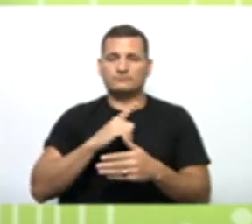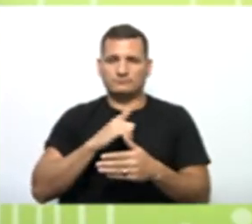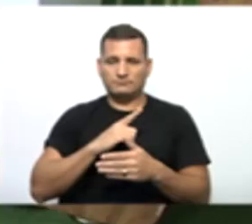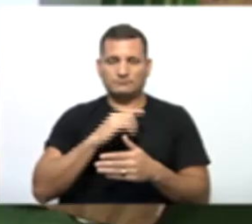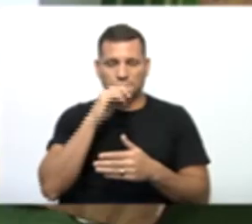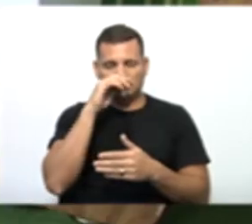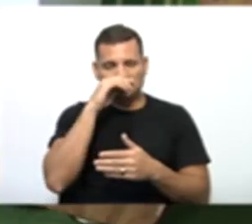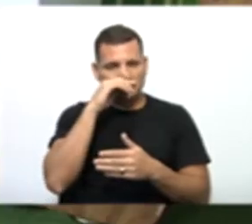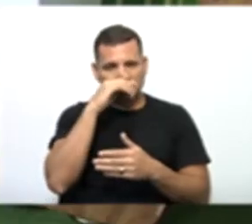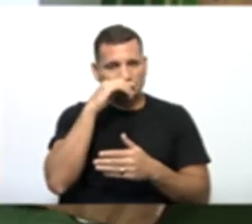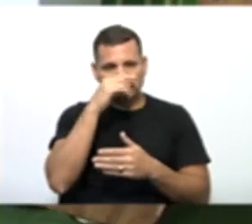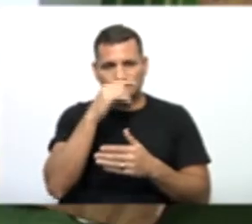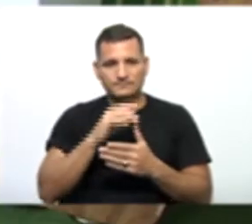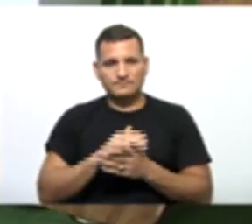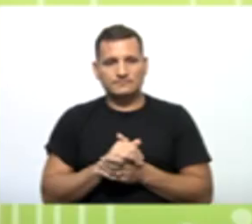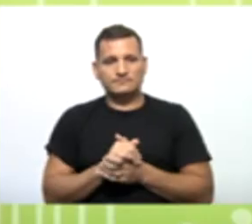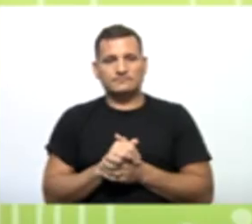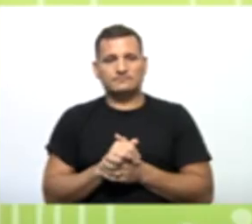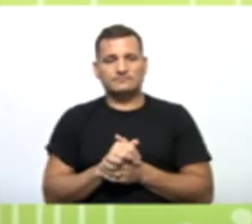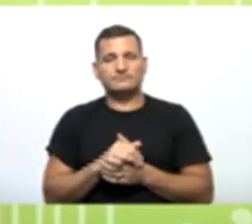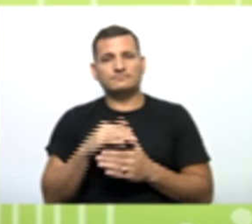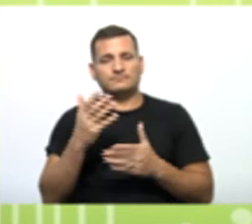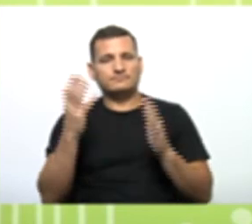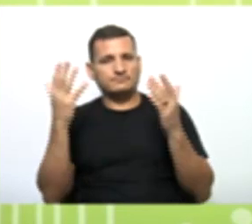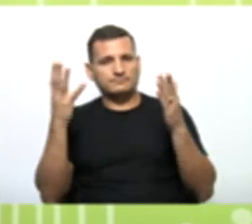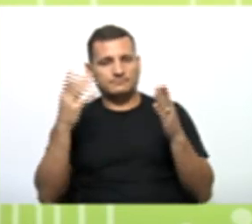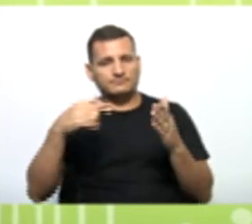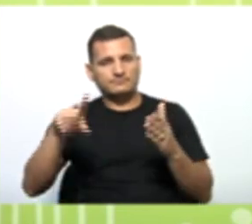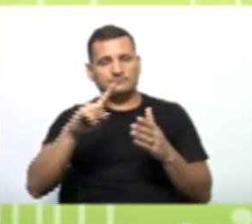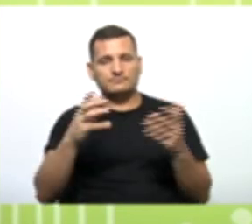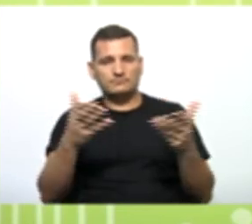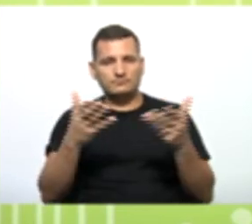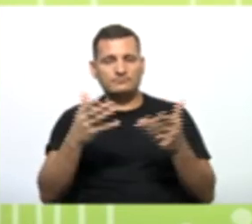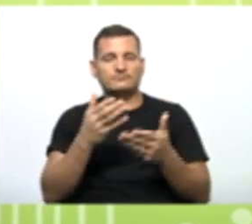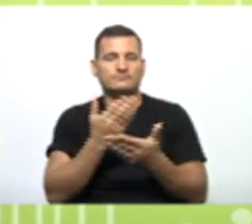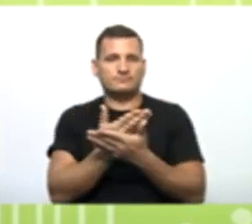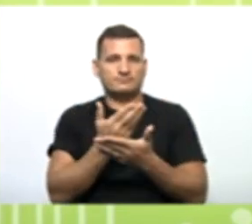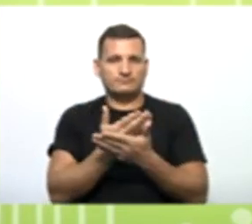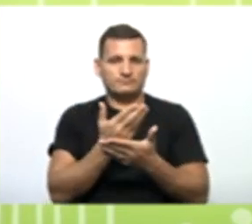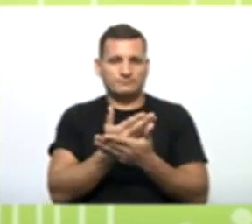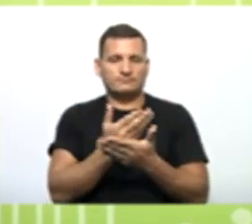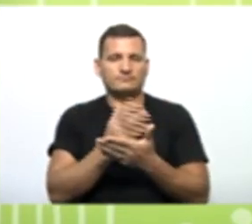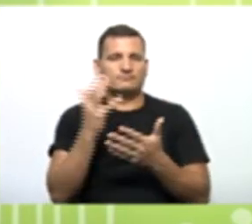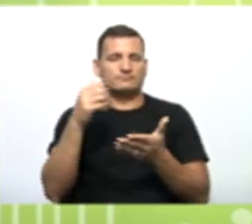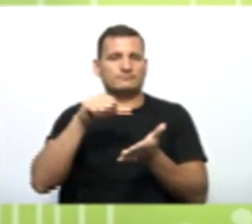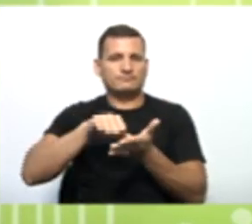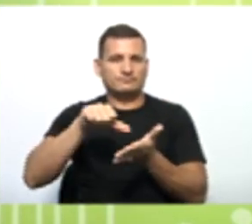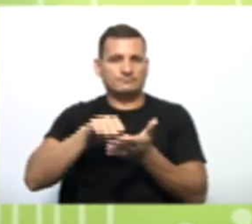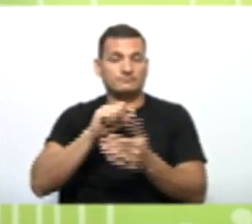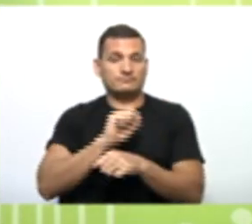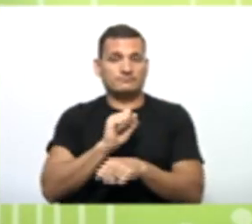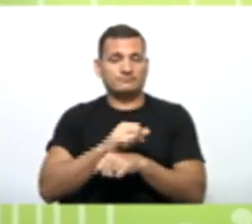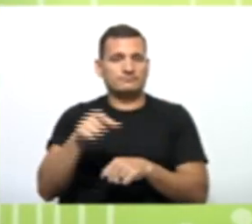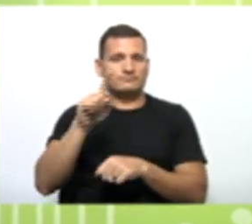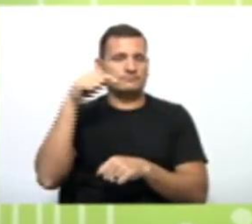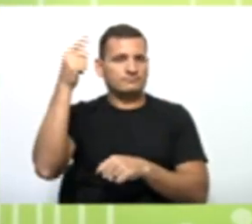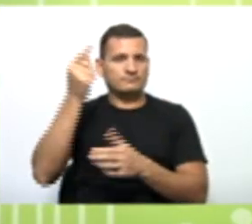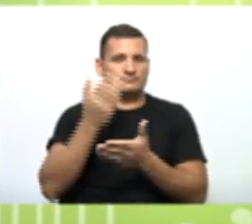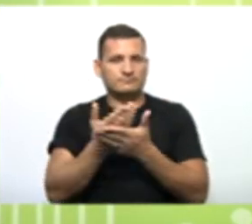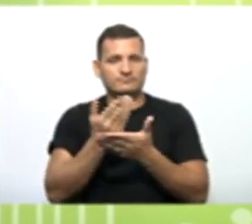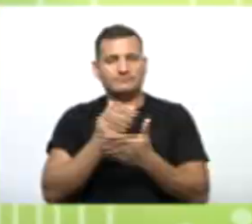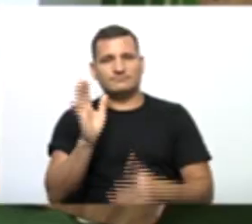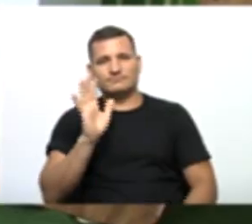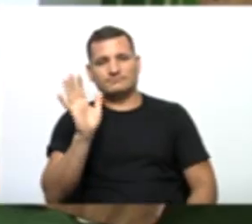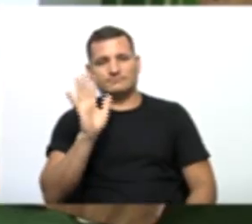Silmar? Exatamente. Então, assim, gente, parabéns pela participação, todos os polos. Aguardo vocês na próxima aula e